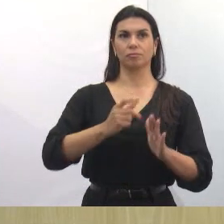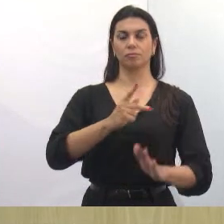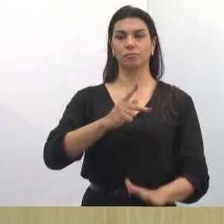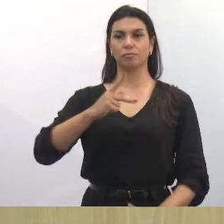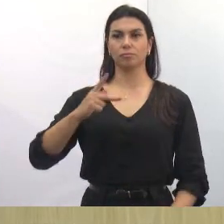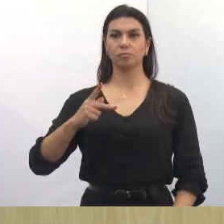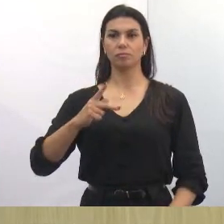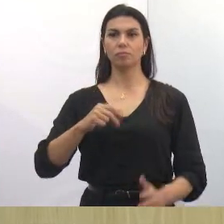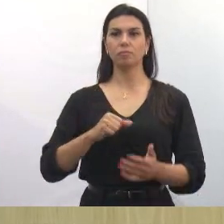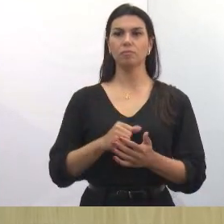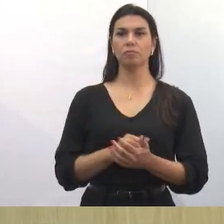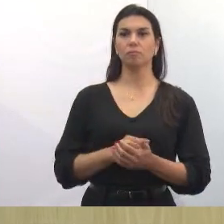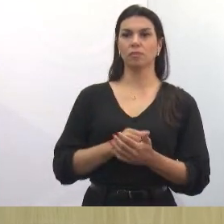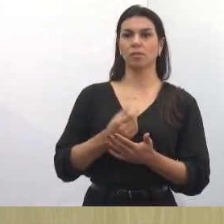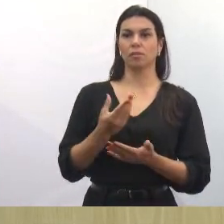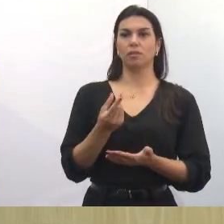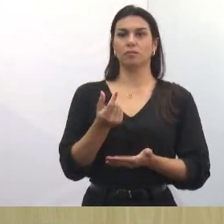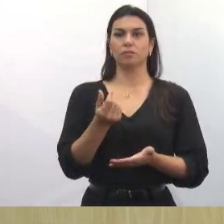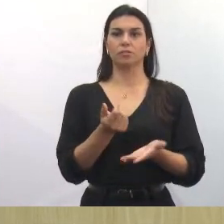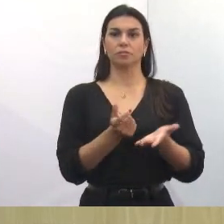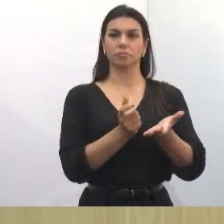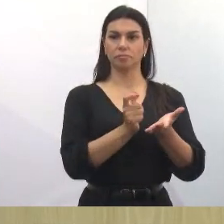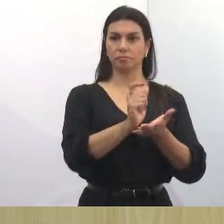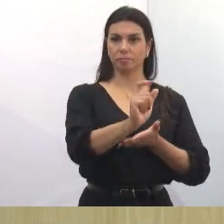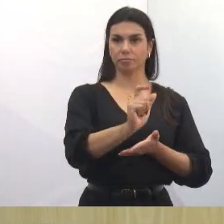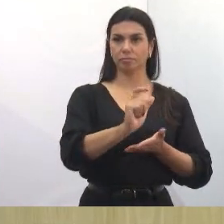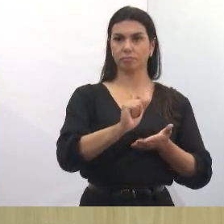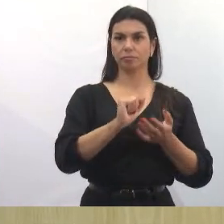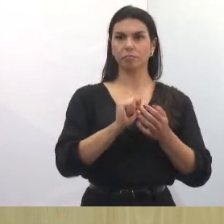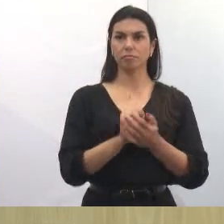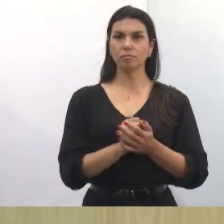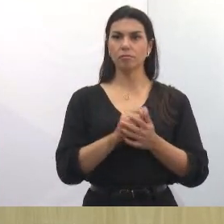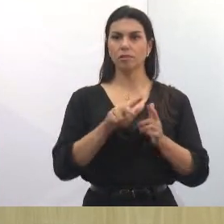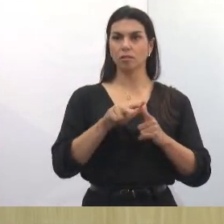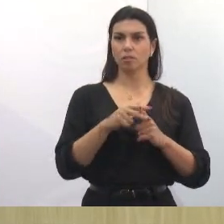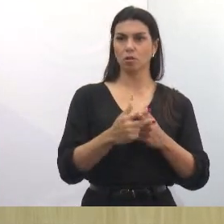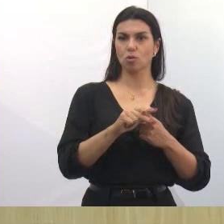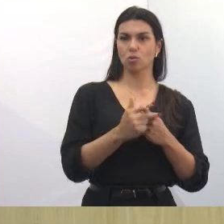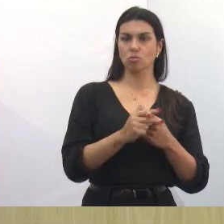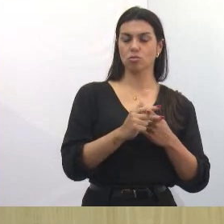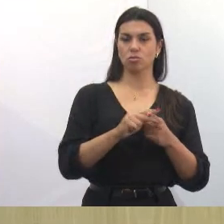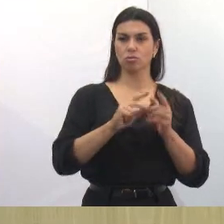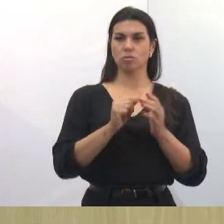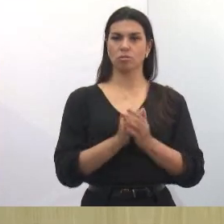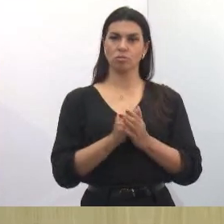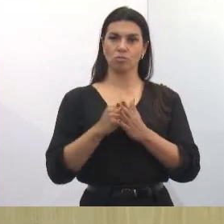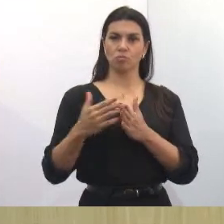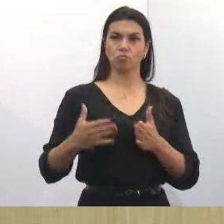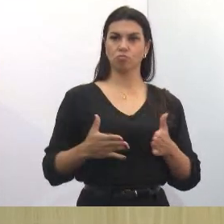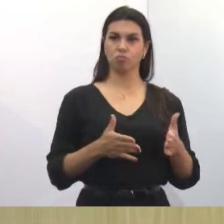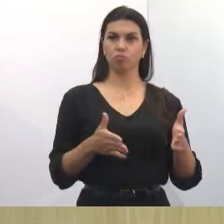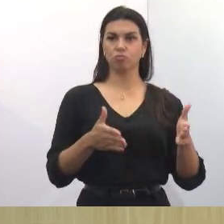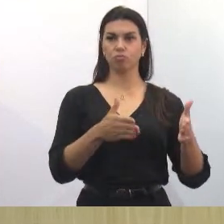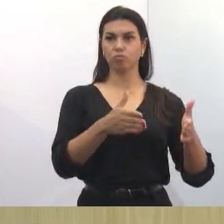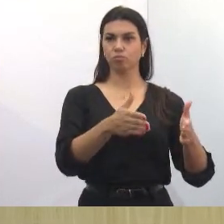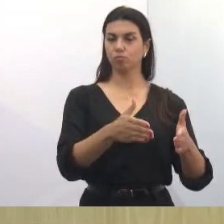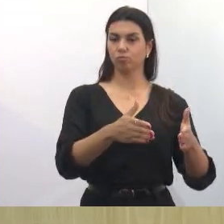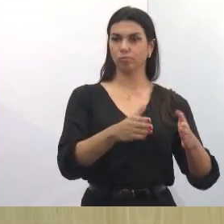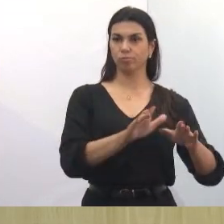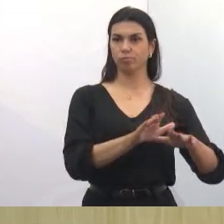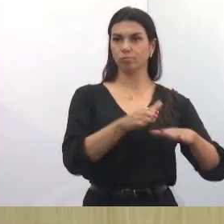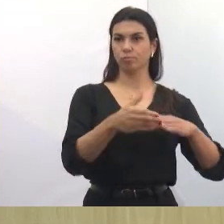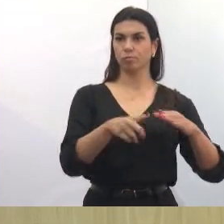por emenda parlamentar para a pavimentação do acesso principal do bairro